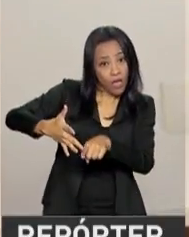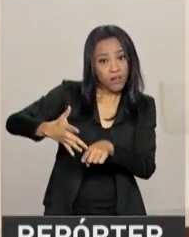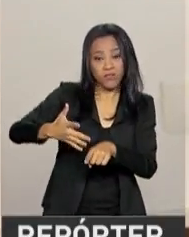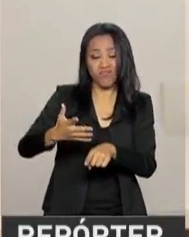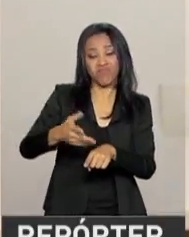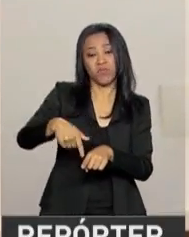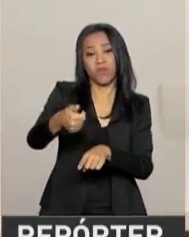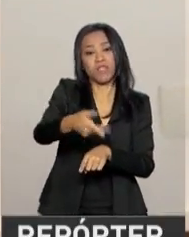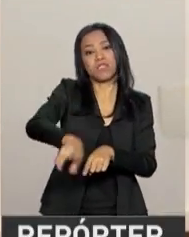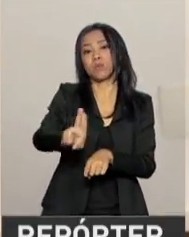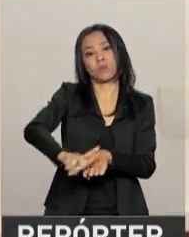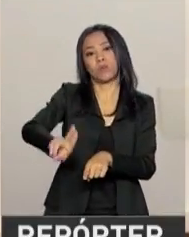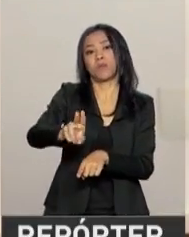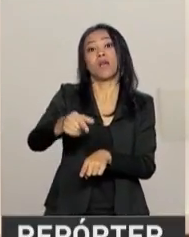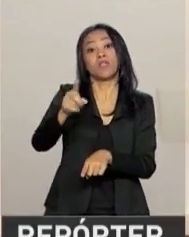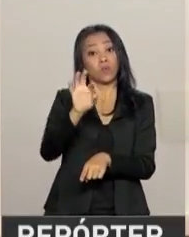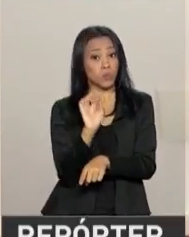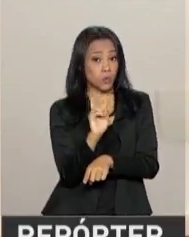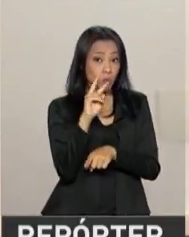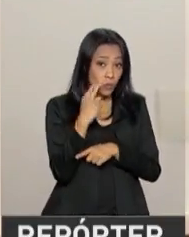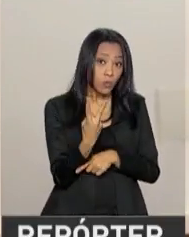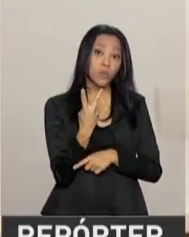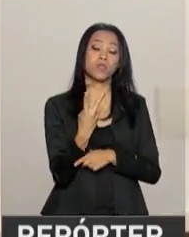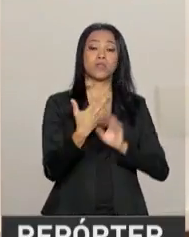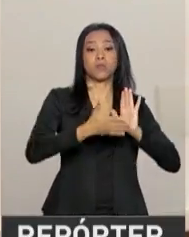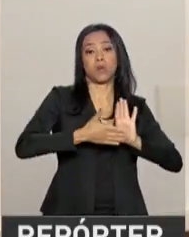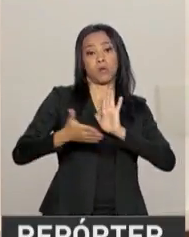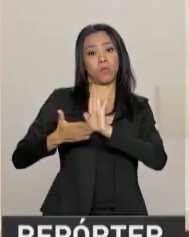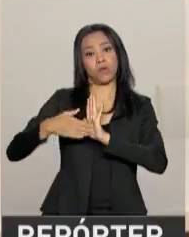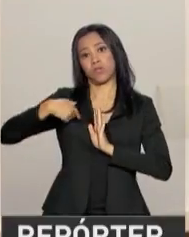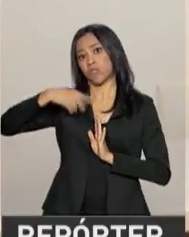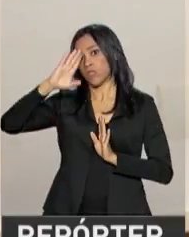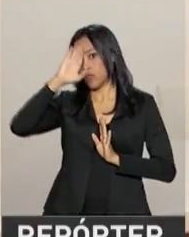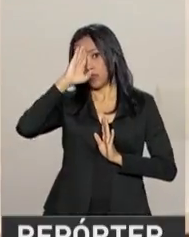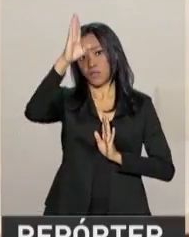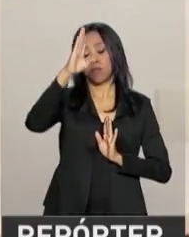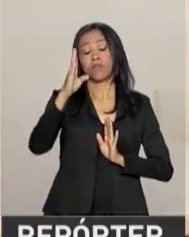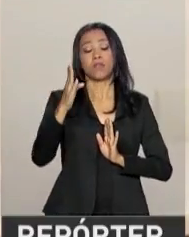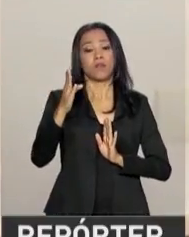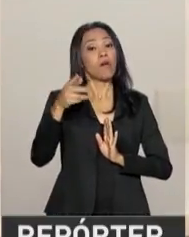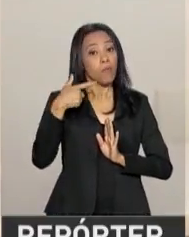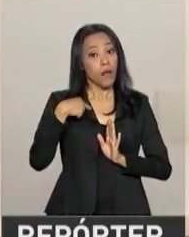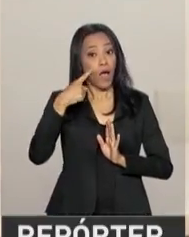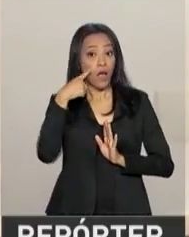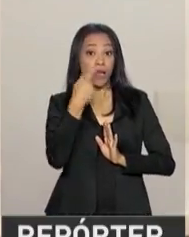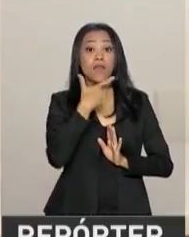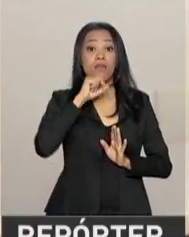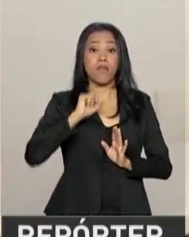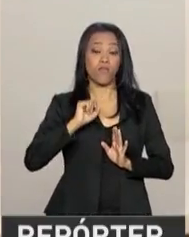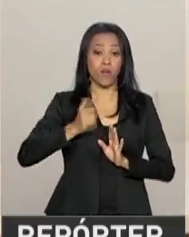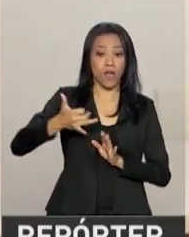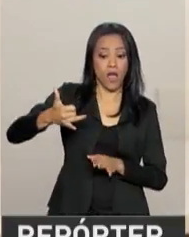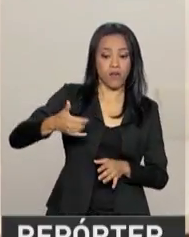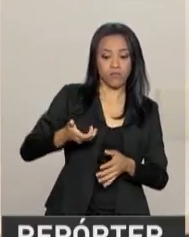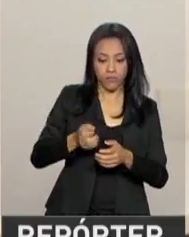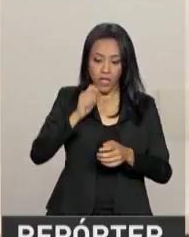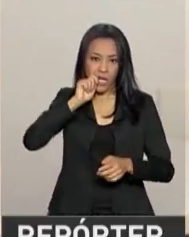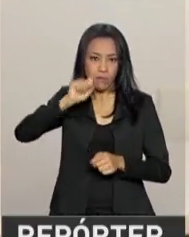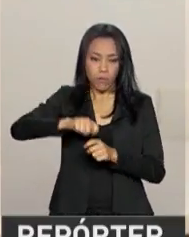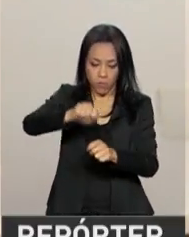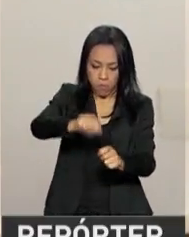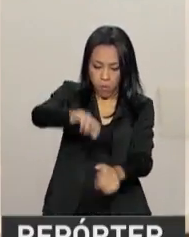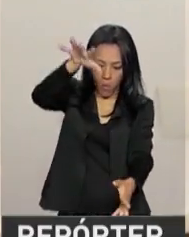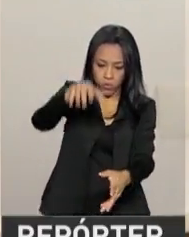até destruídas são duas medidas fundamentais para vê lá vamos ver um assalto a um caixa eletrônico que o assaltante nada